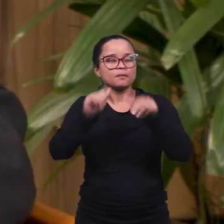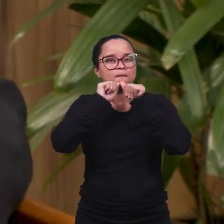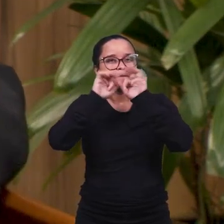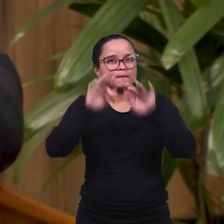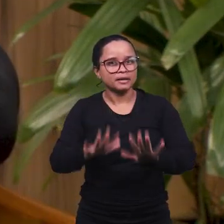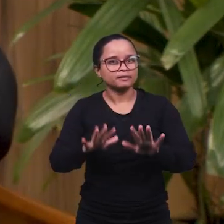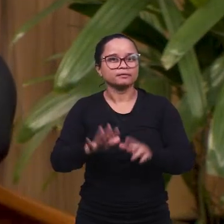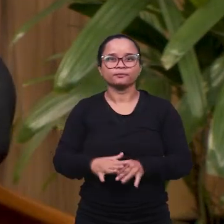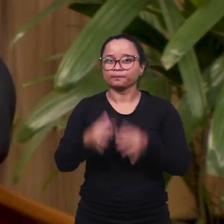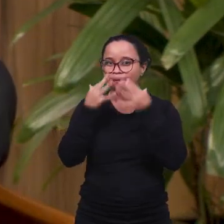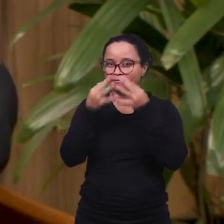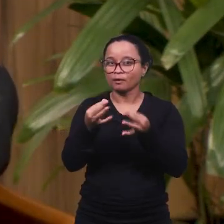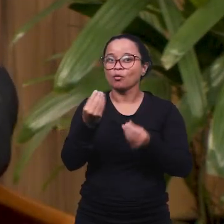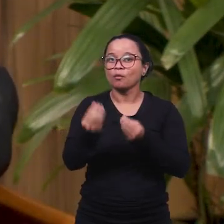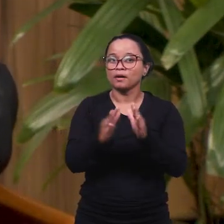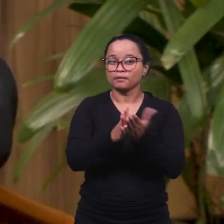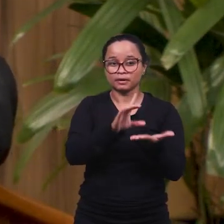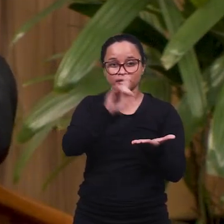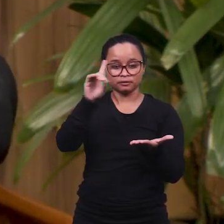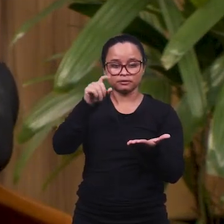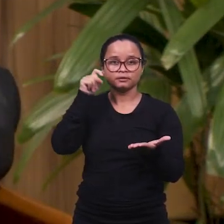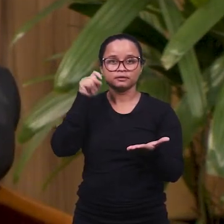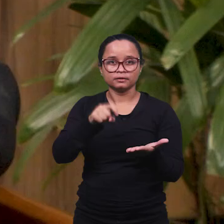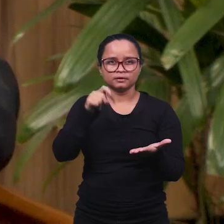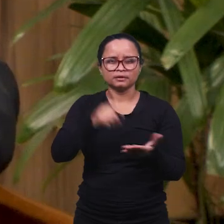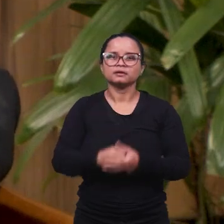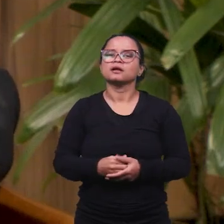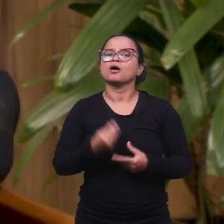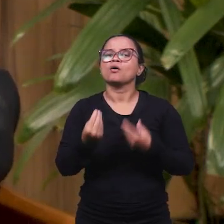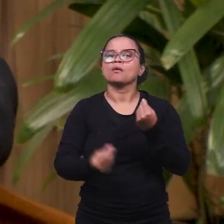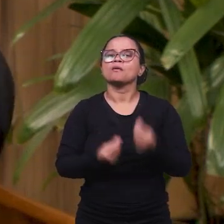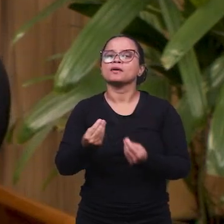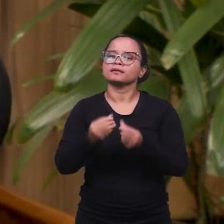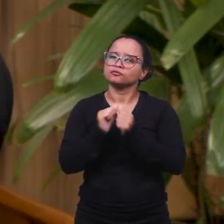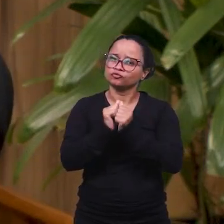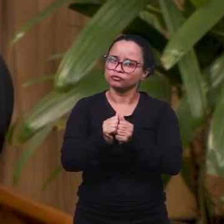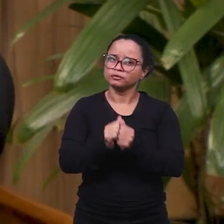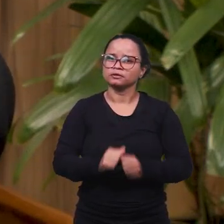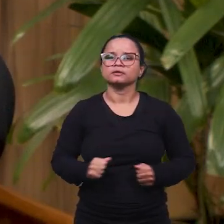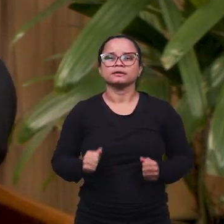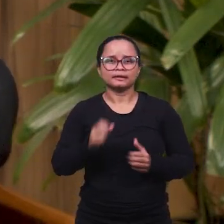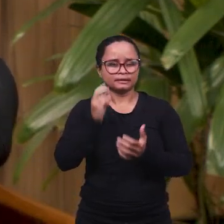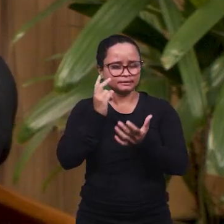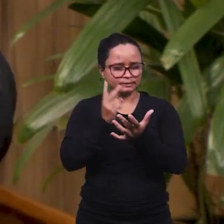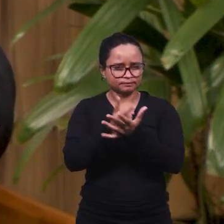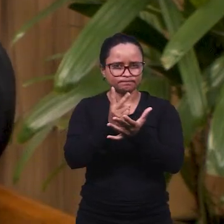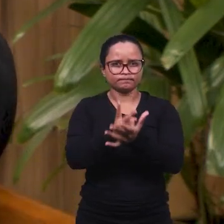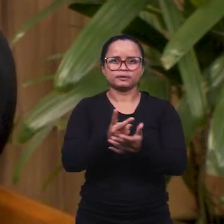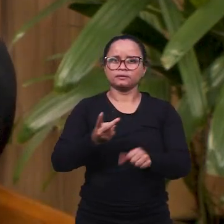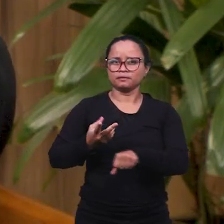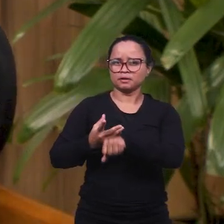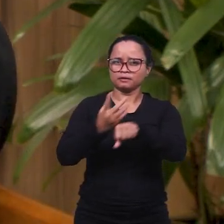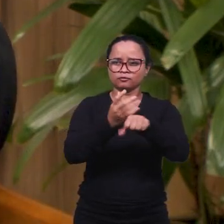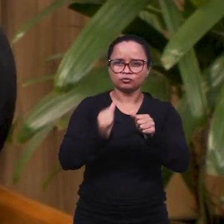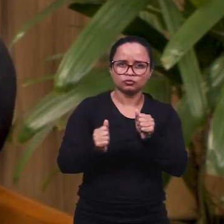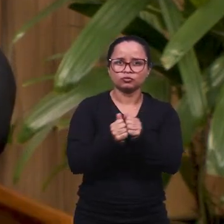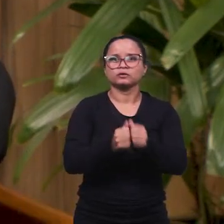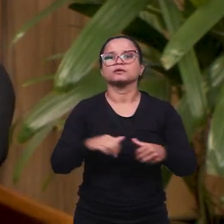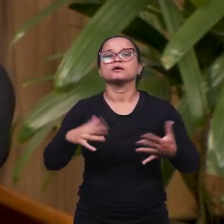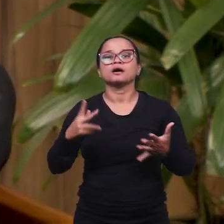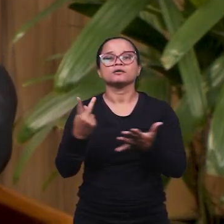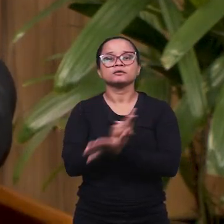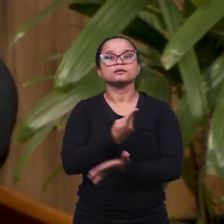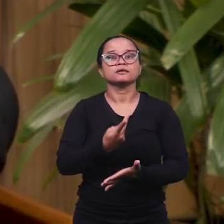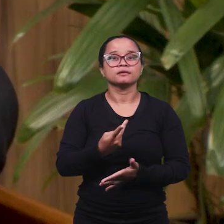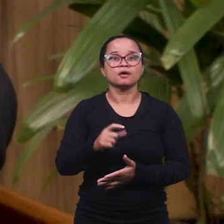é a bênção. Veja como a palavra de Deus ela é vida e ela é prática, ela nos acompanha em todas as etapas, não é? O que aconteceu